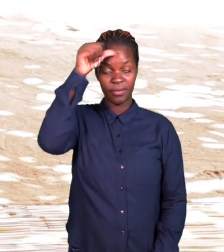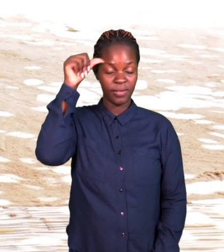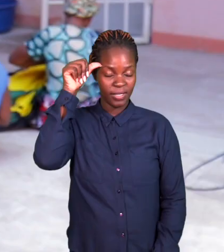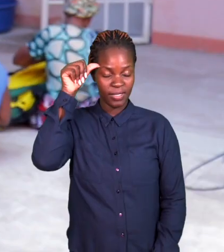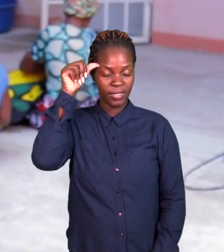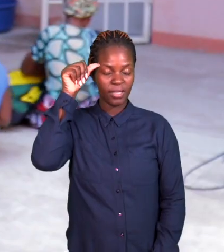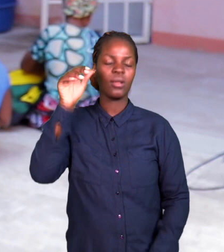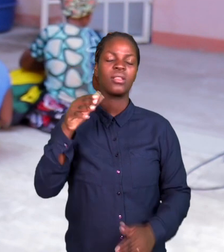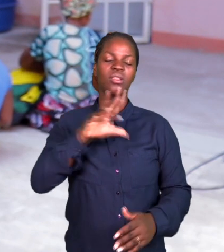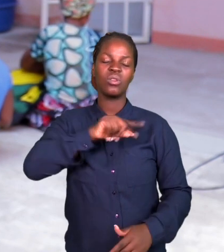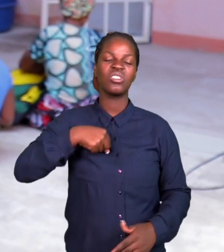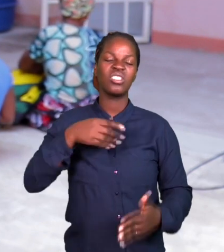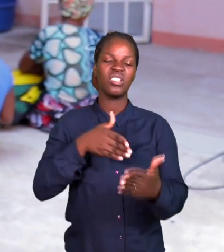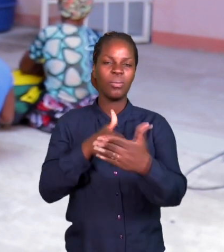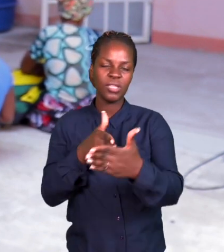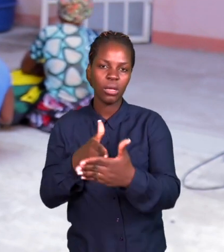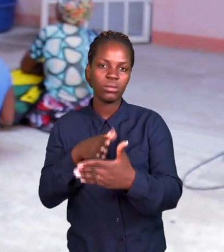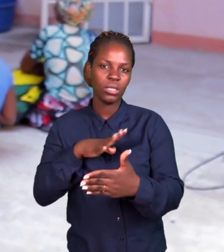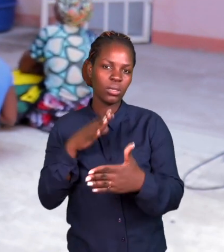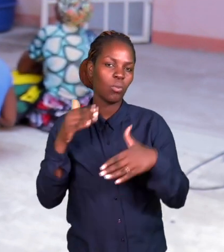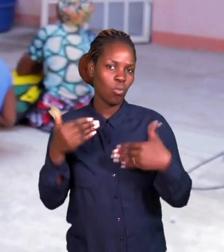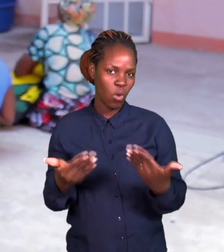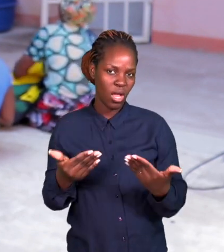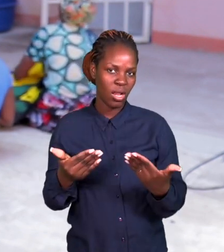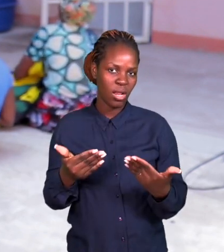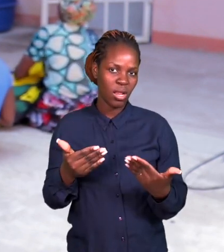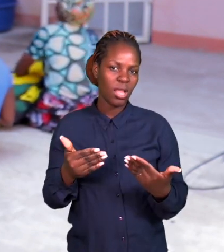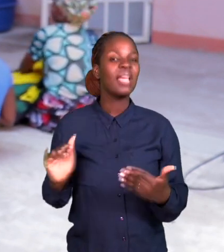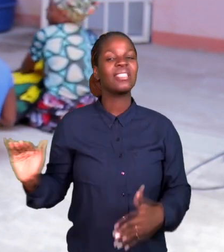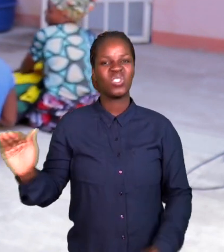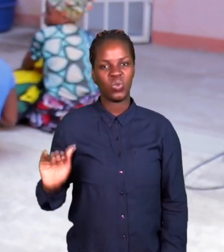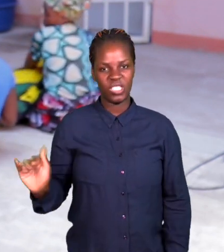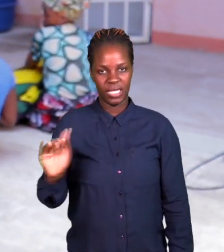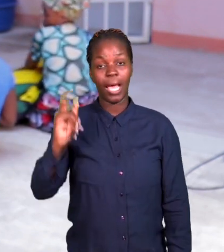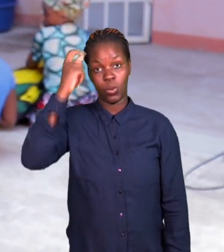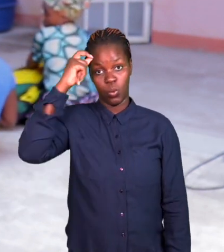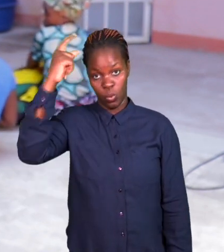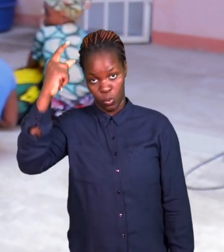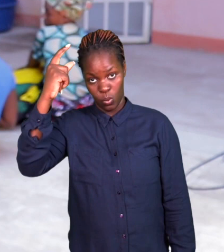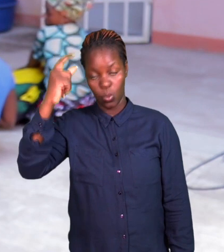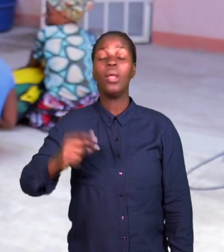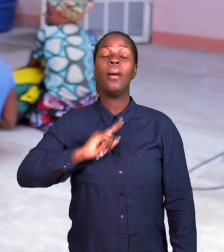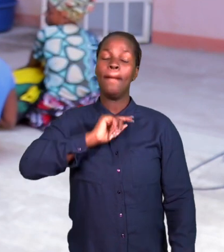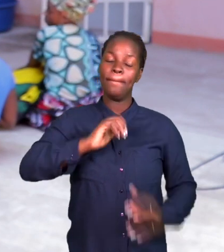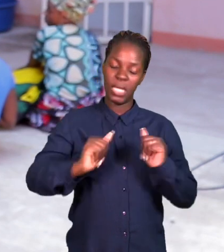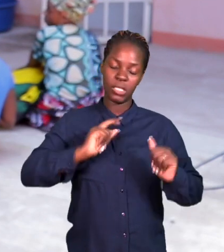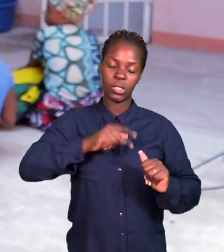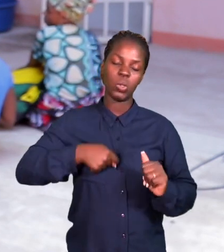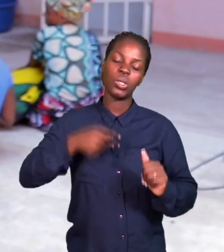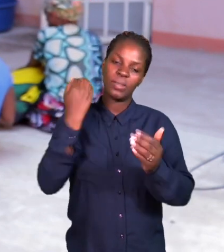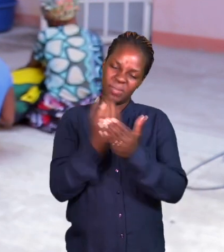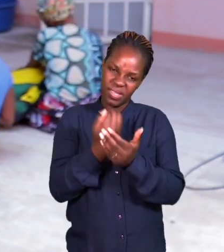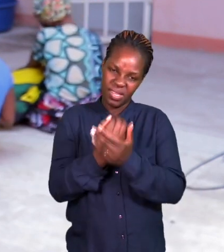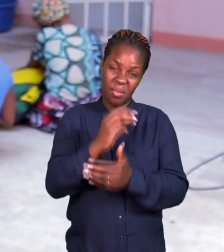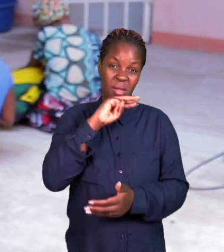A dificuldade em produzir leite é multifatorial. Então nós recomendamos as mães, primeiro, para